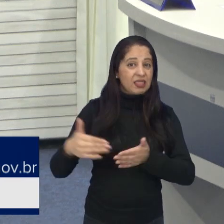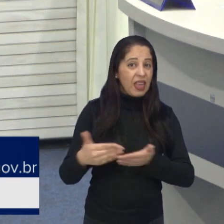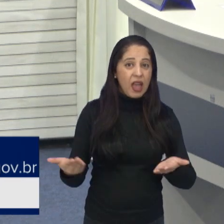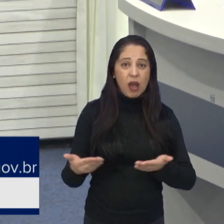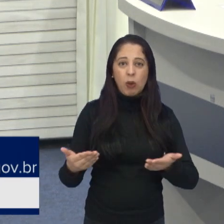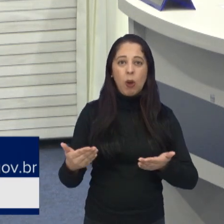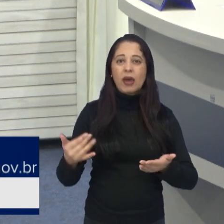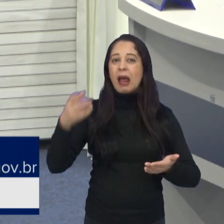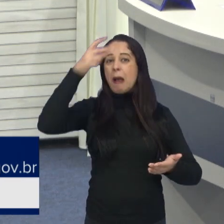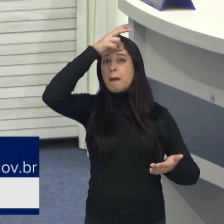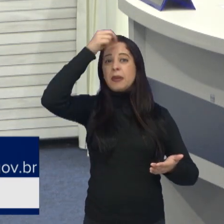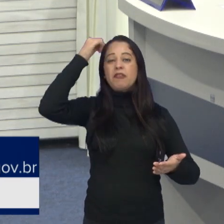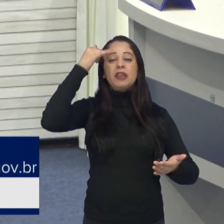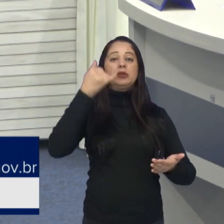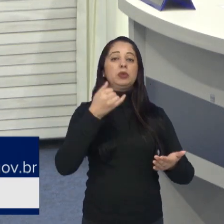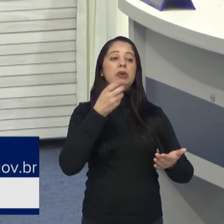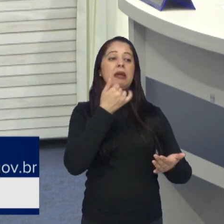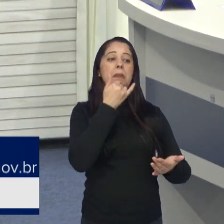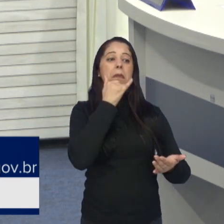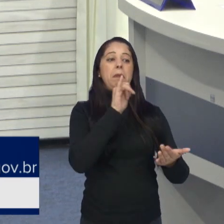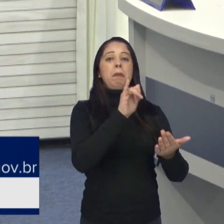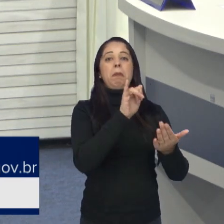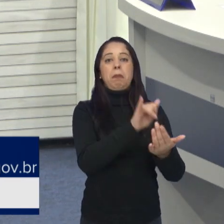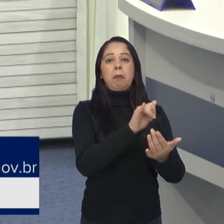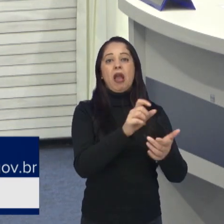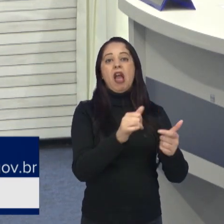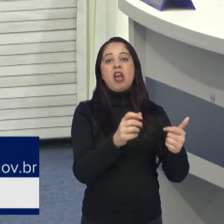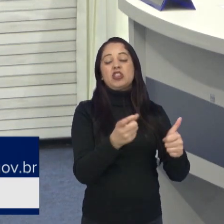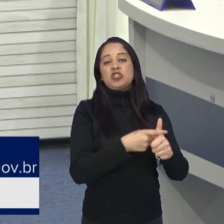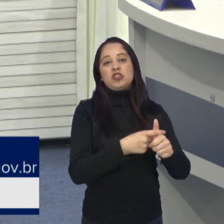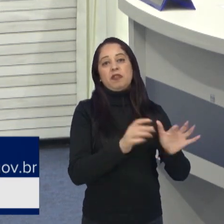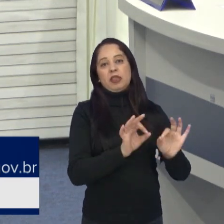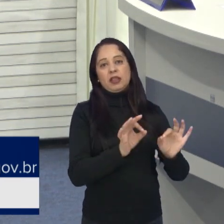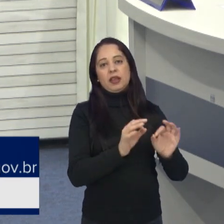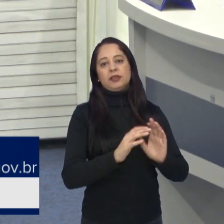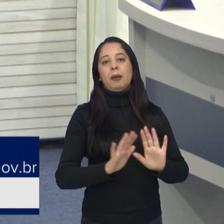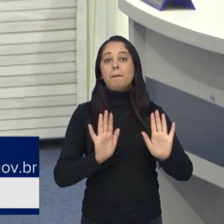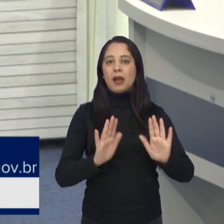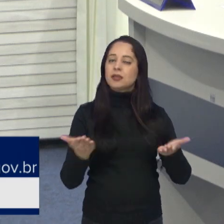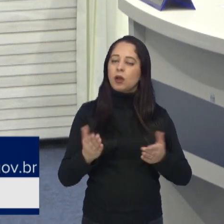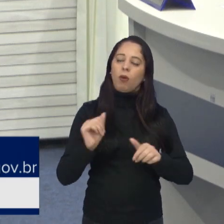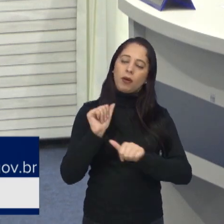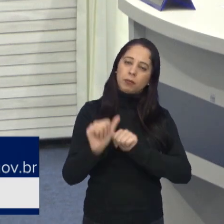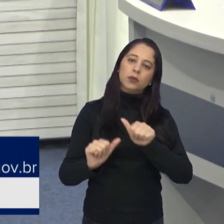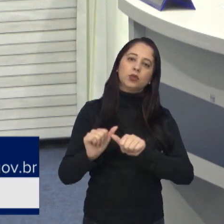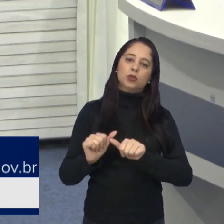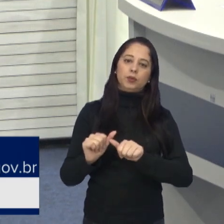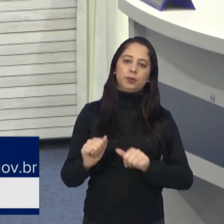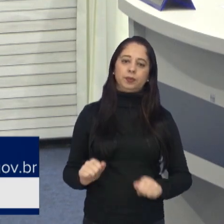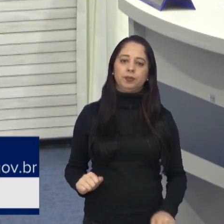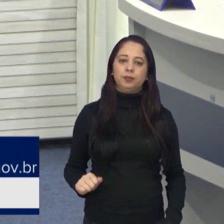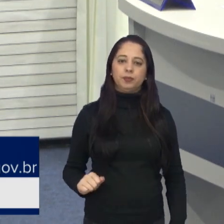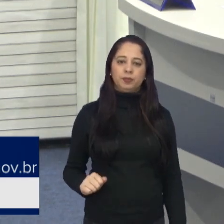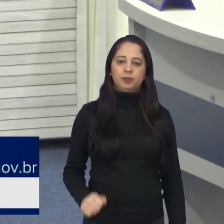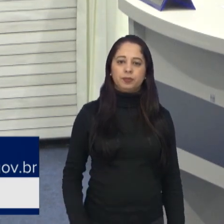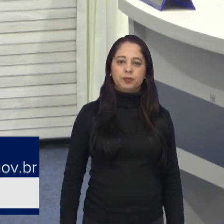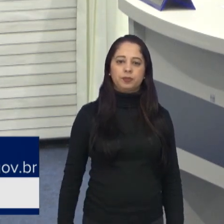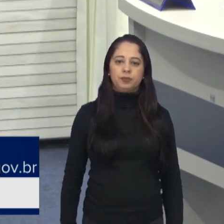Parabéns ao prefeito também, né, ao executivo, poder enxergar, né, e ter essa sensibilidade de atender o povo.